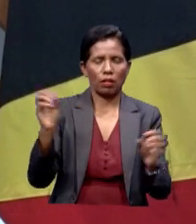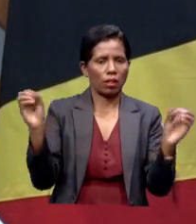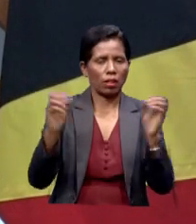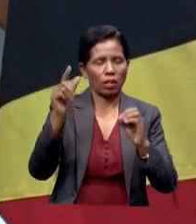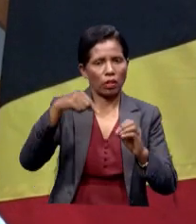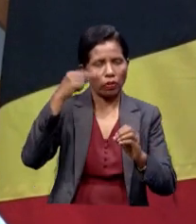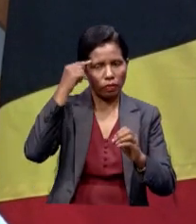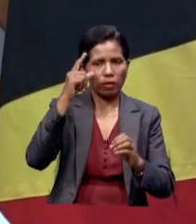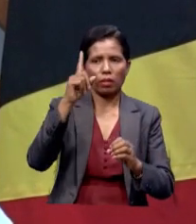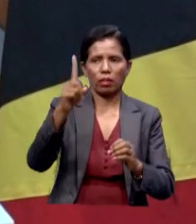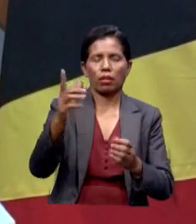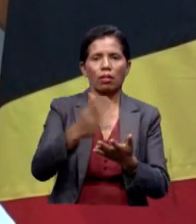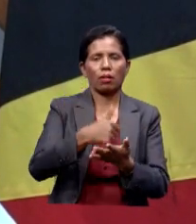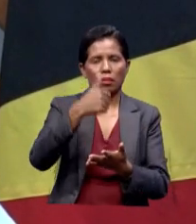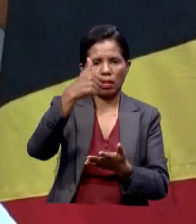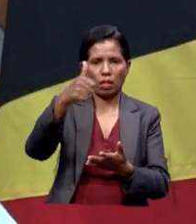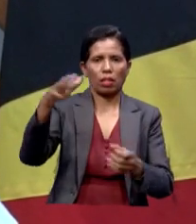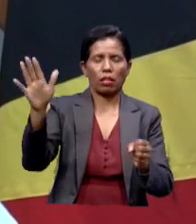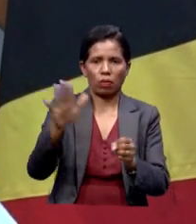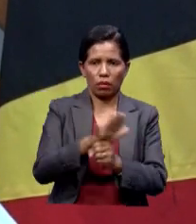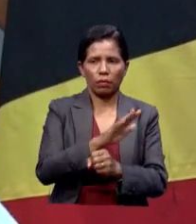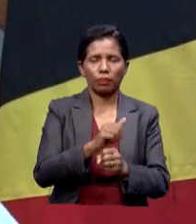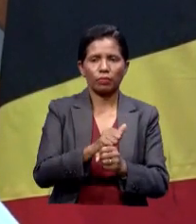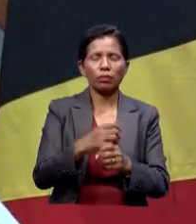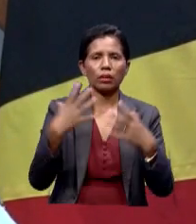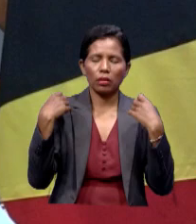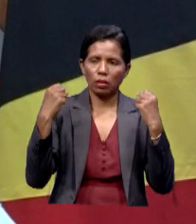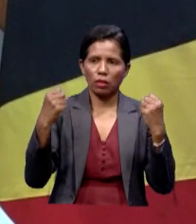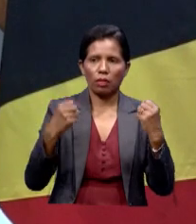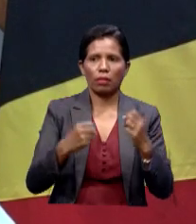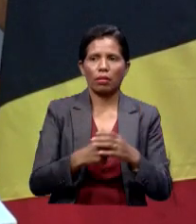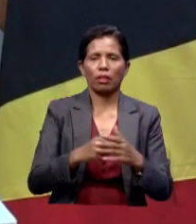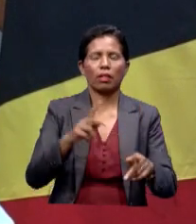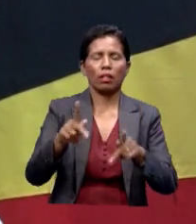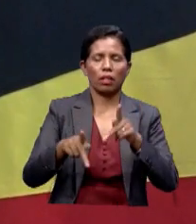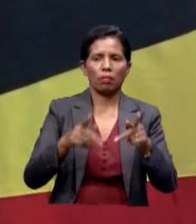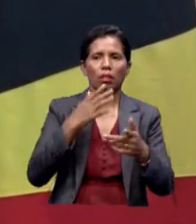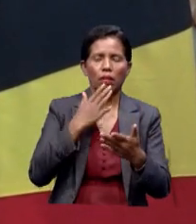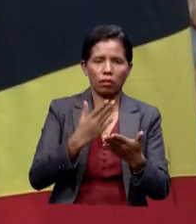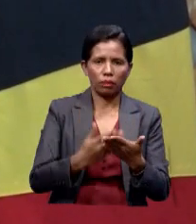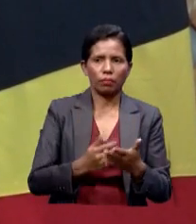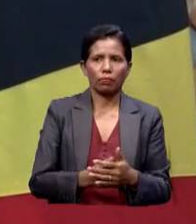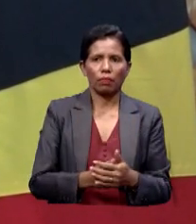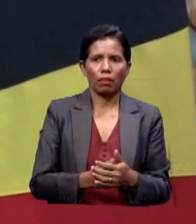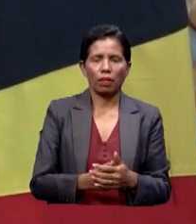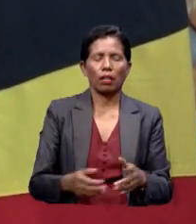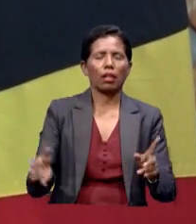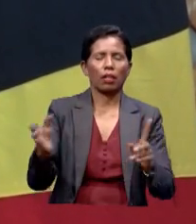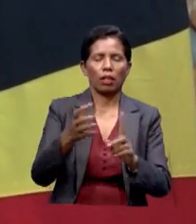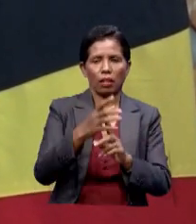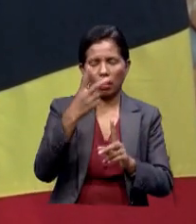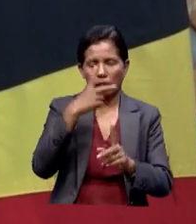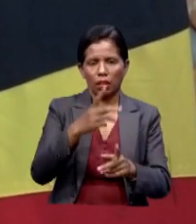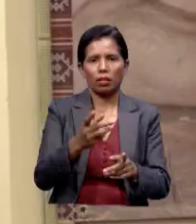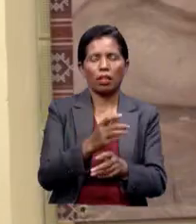ira, maioria absoluta, forte, por ema dia para cair, haré a dia